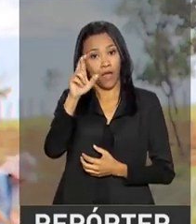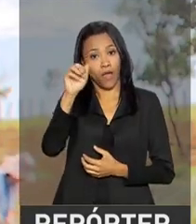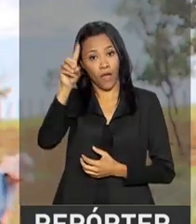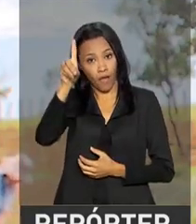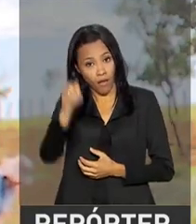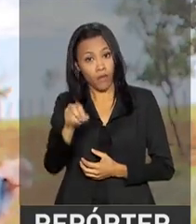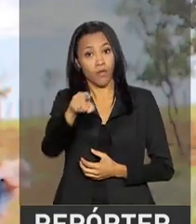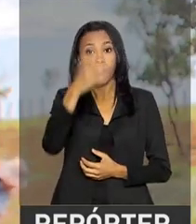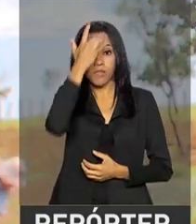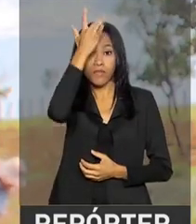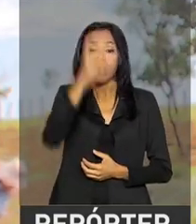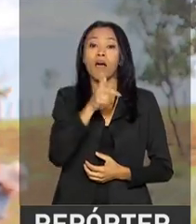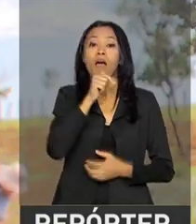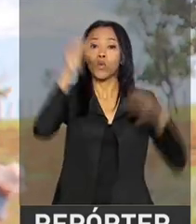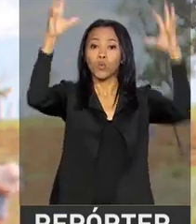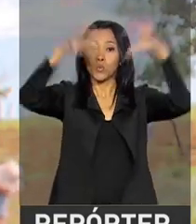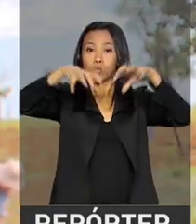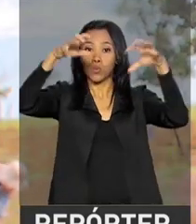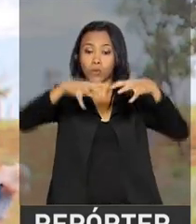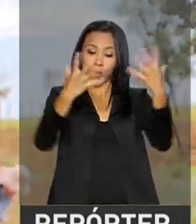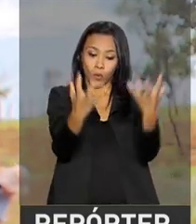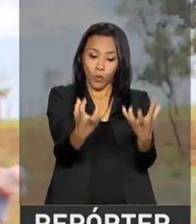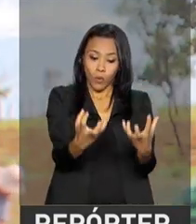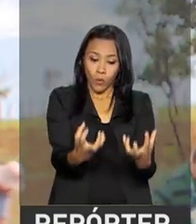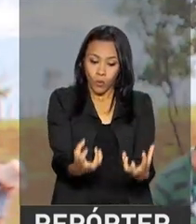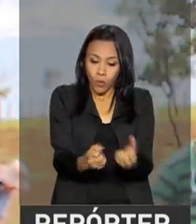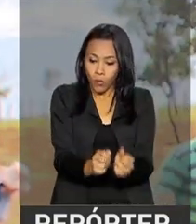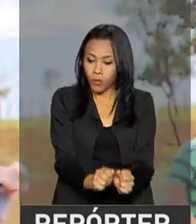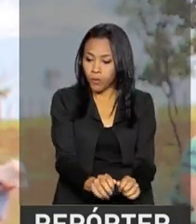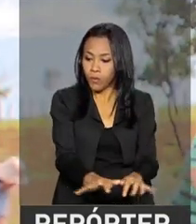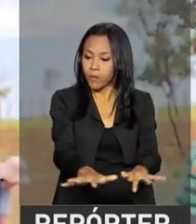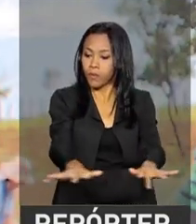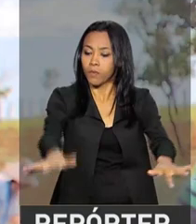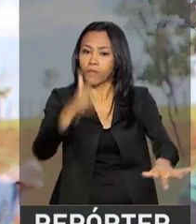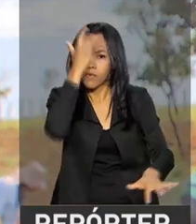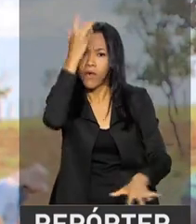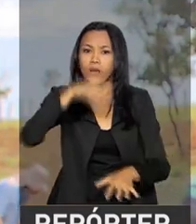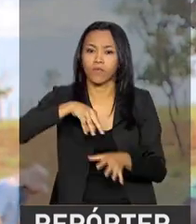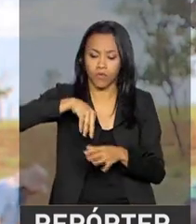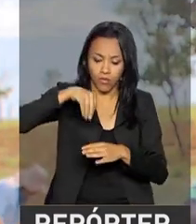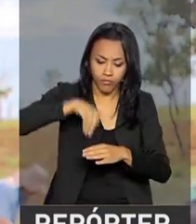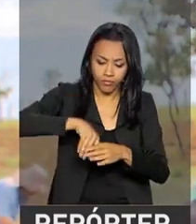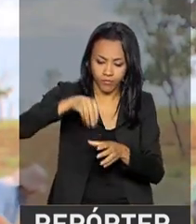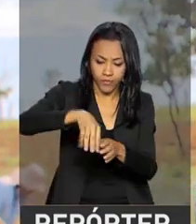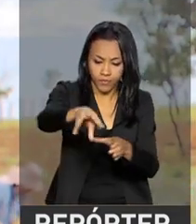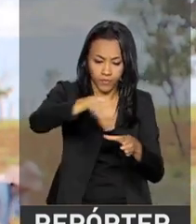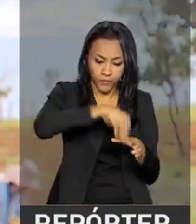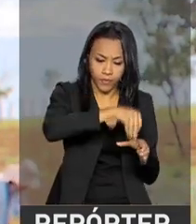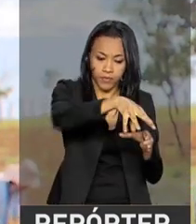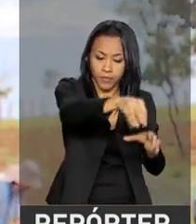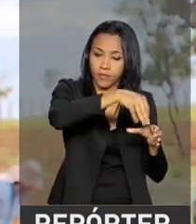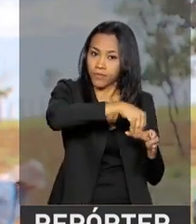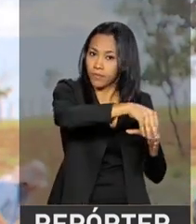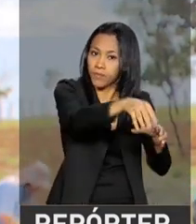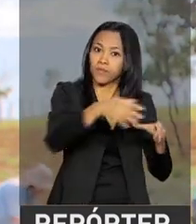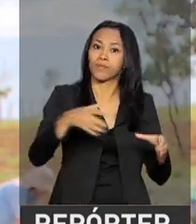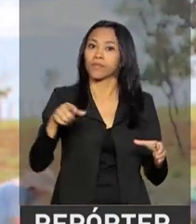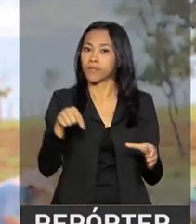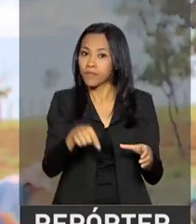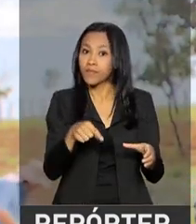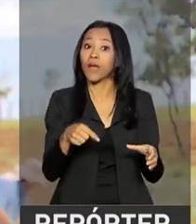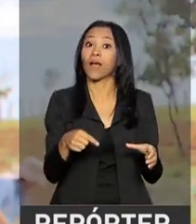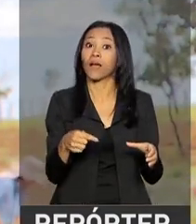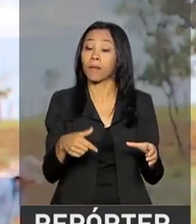faz parte dessas dessas ações que a gente vai fazer maiores no futuro de estudar como que essa relação restaurar essa área está